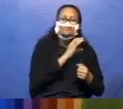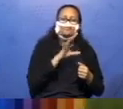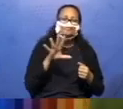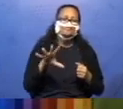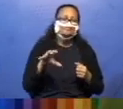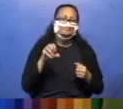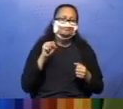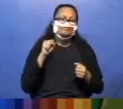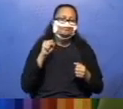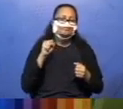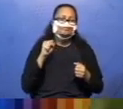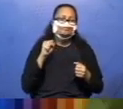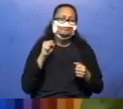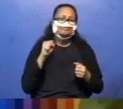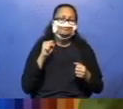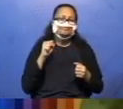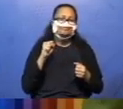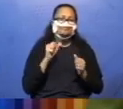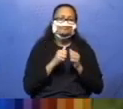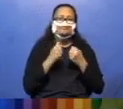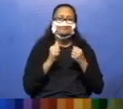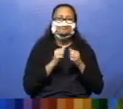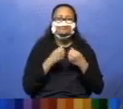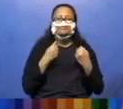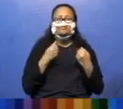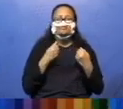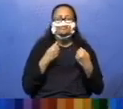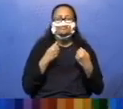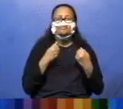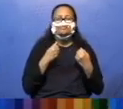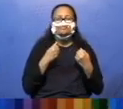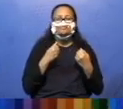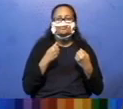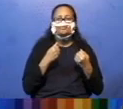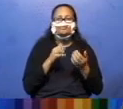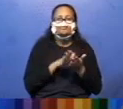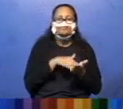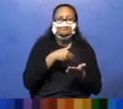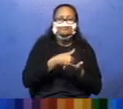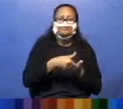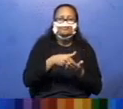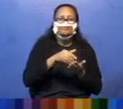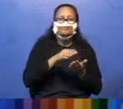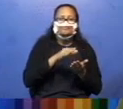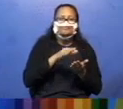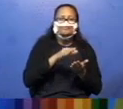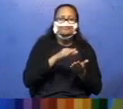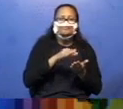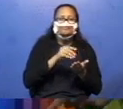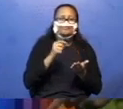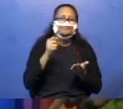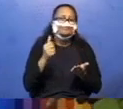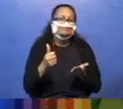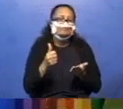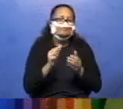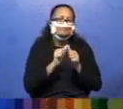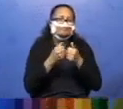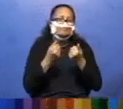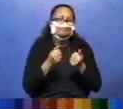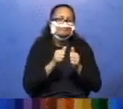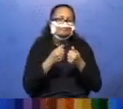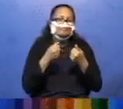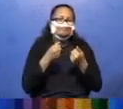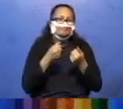pão na mão. E aí, a gente vai pegar a manteiga e olha assim, quase que o pão cai no chão. O pão no